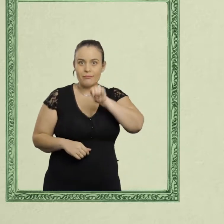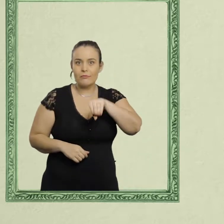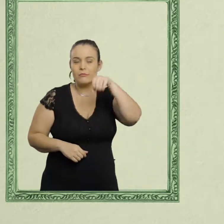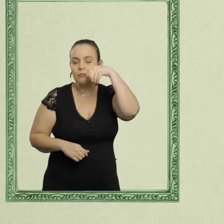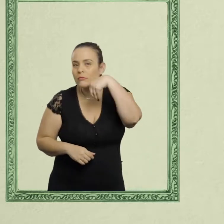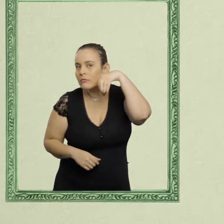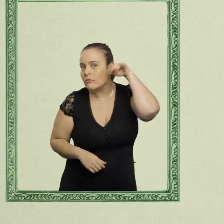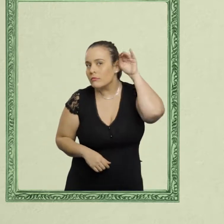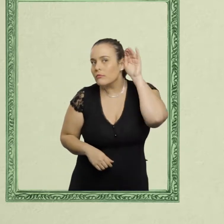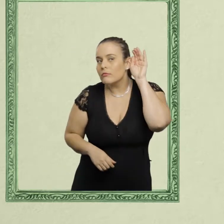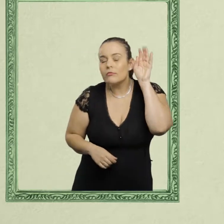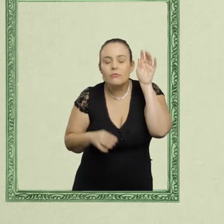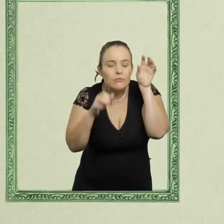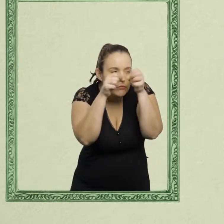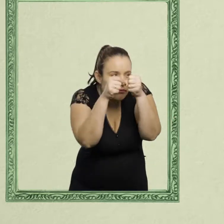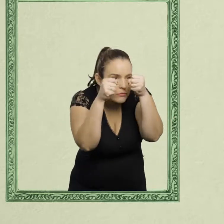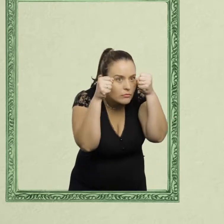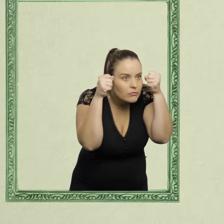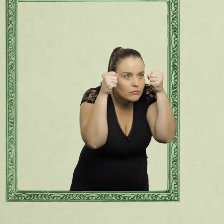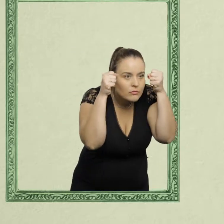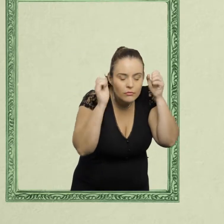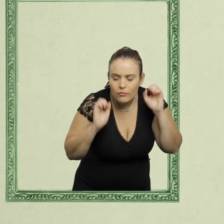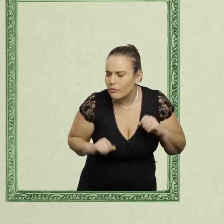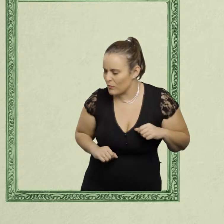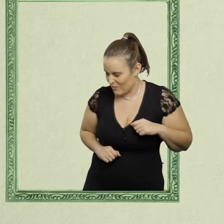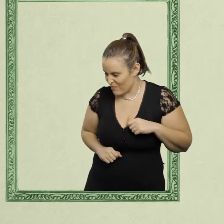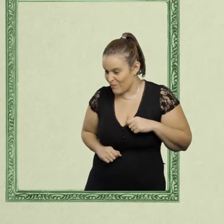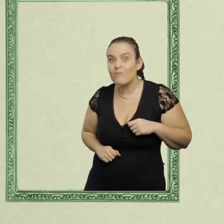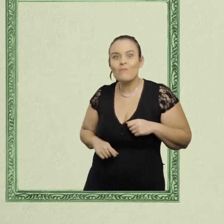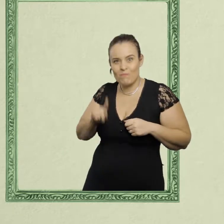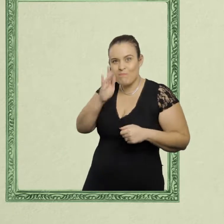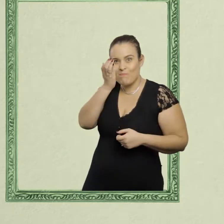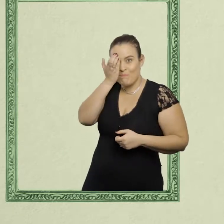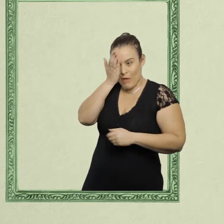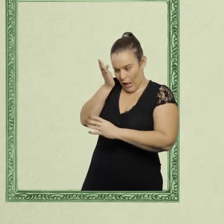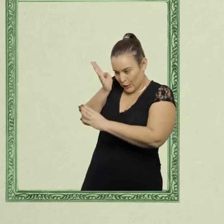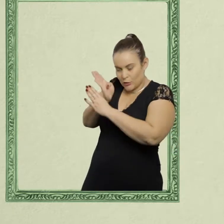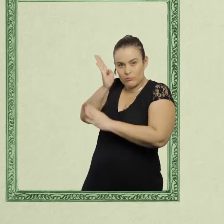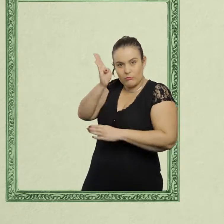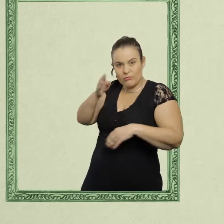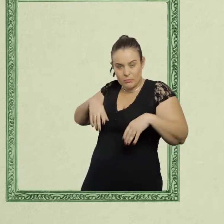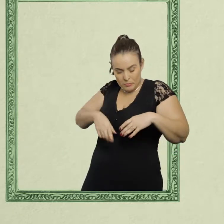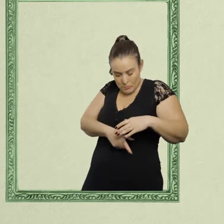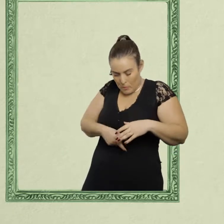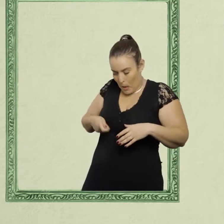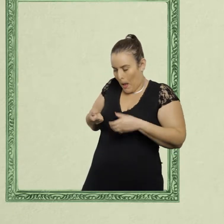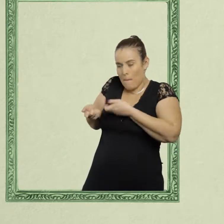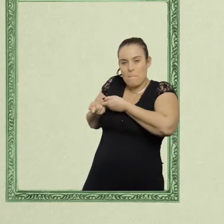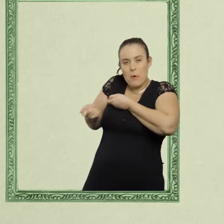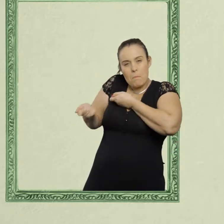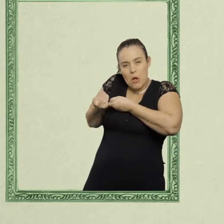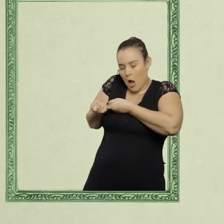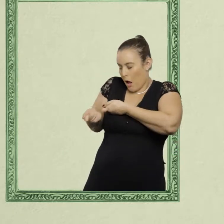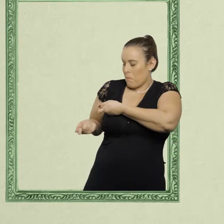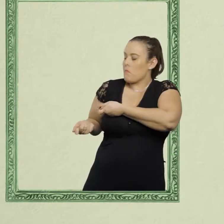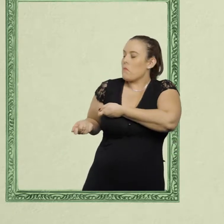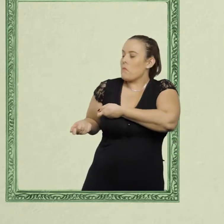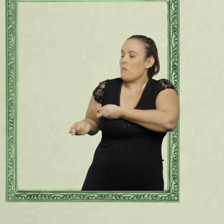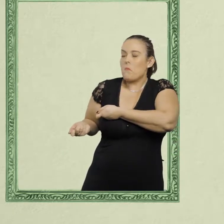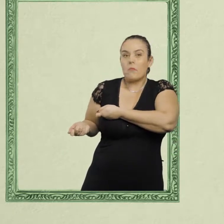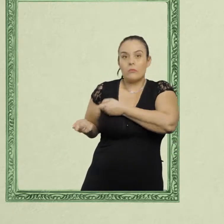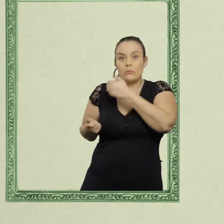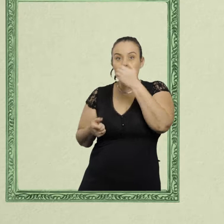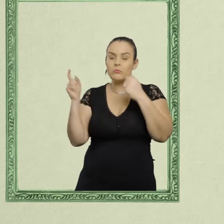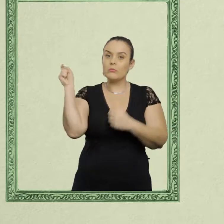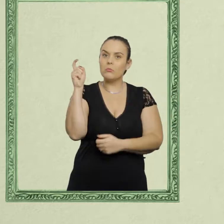Um dos piratas enxergou o menino Bico. O pirata pegou a arma para atirar em Bico. O capitão Gancho